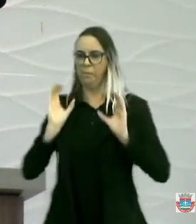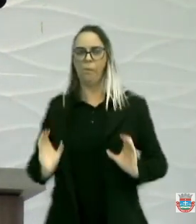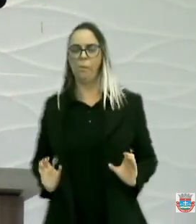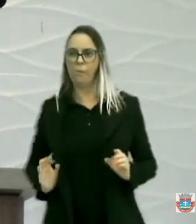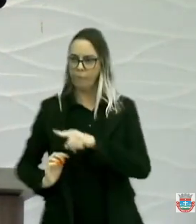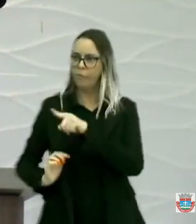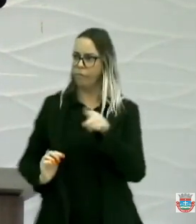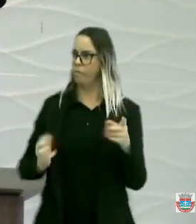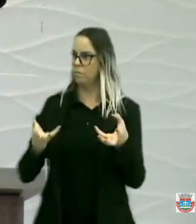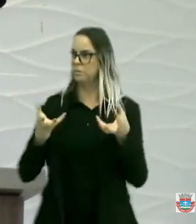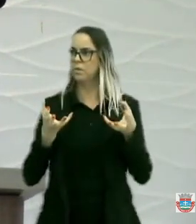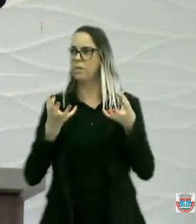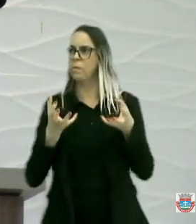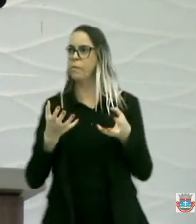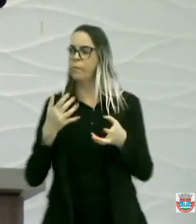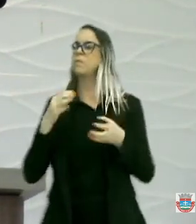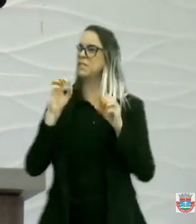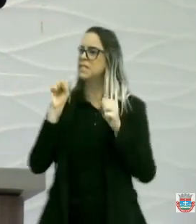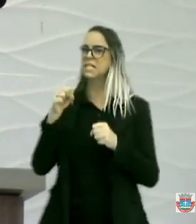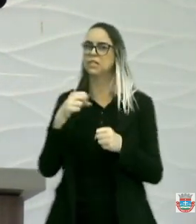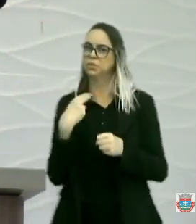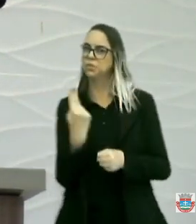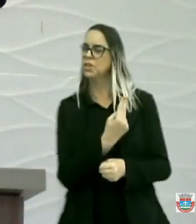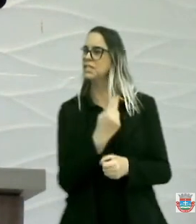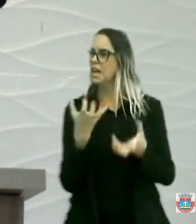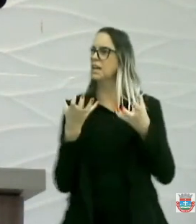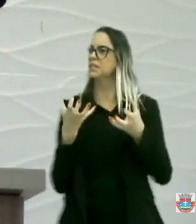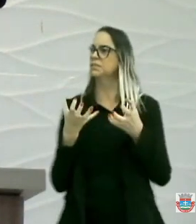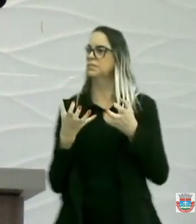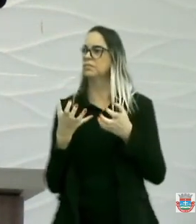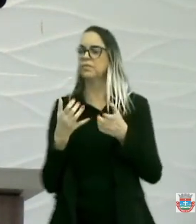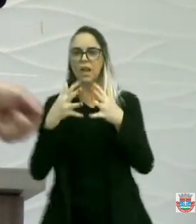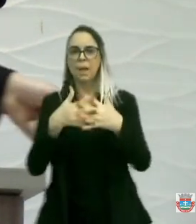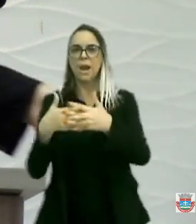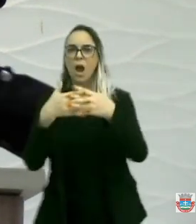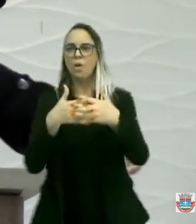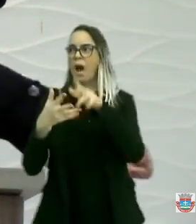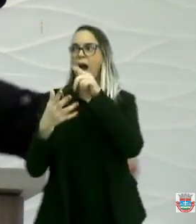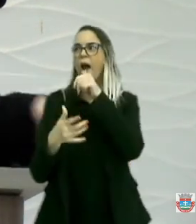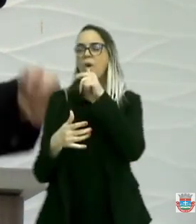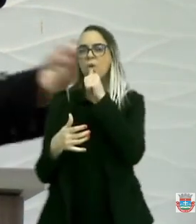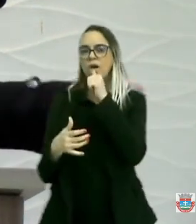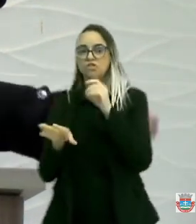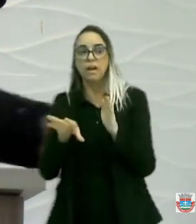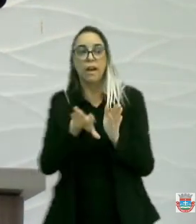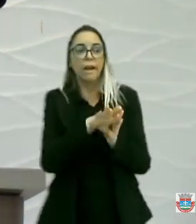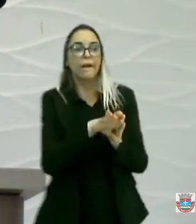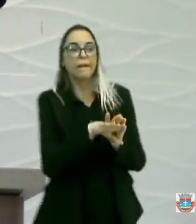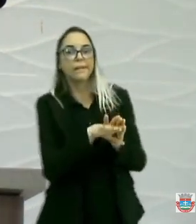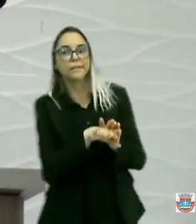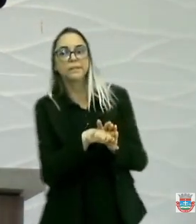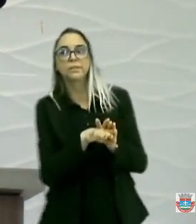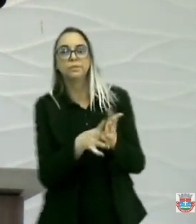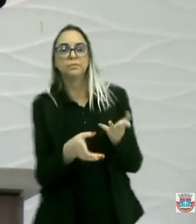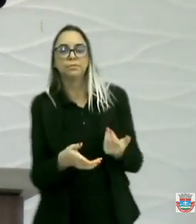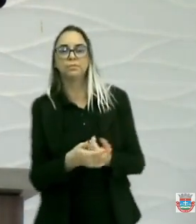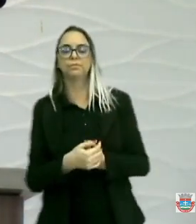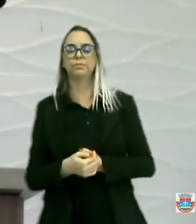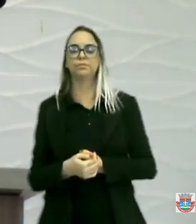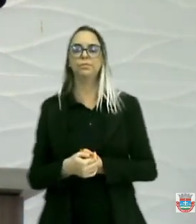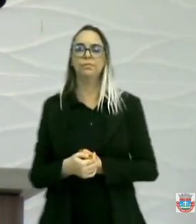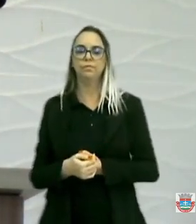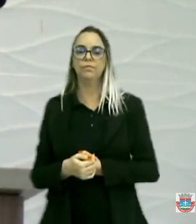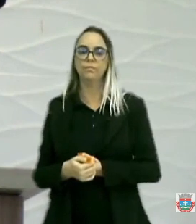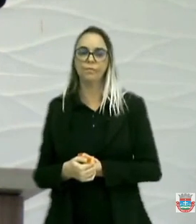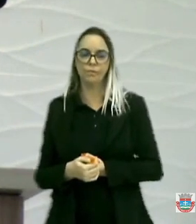isso? Lógico que a gente queria. Será que não é humilhante chegar um caminhão d'água ali e você está ali segurado numa mangueira enchendo um